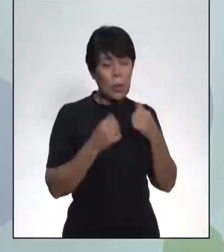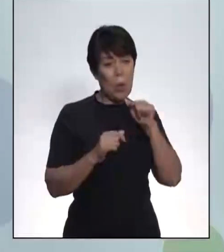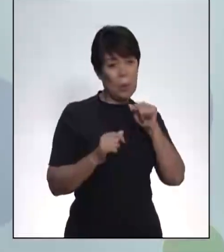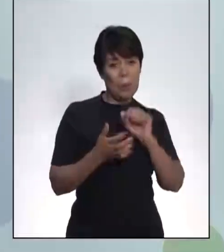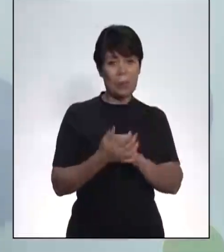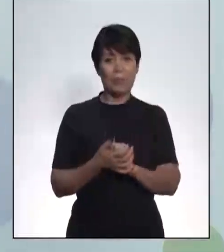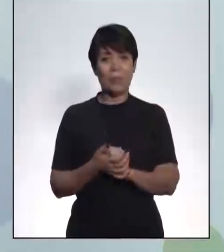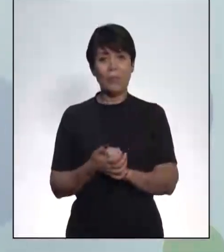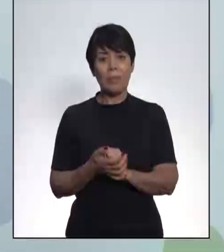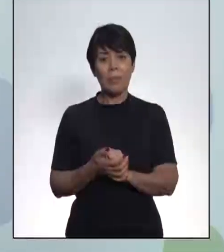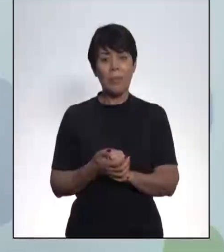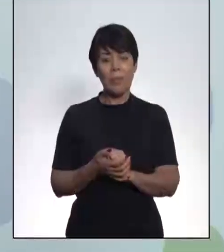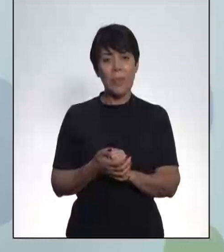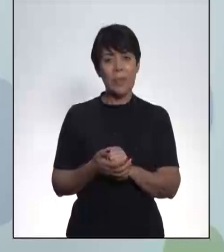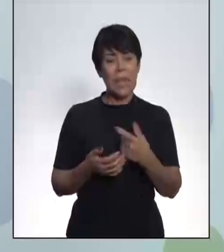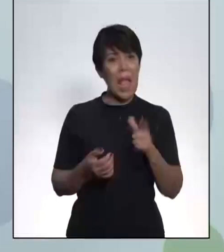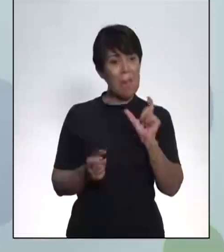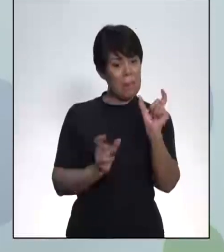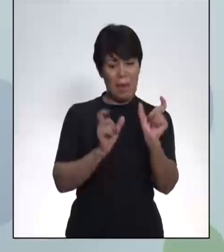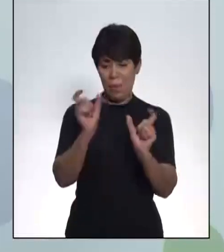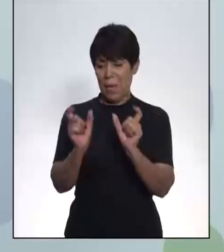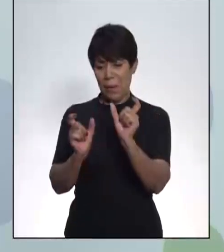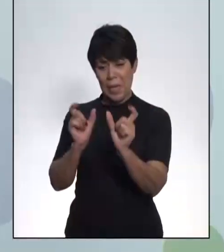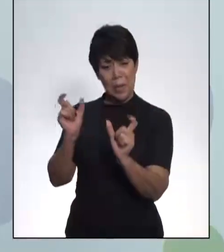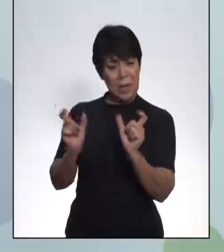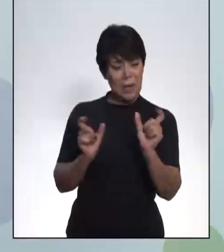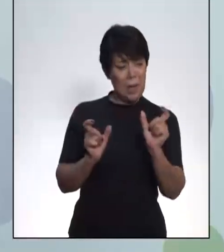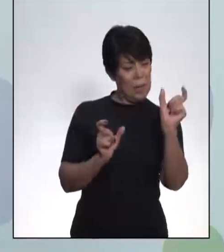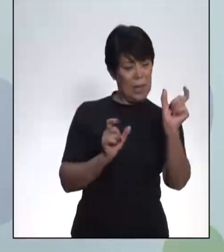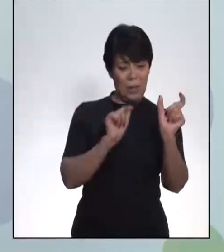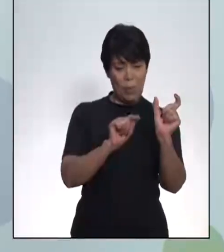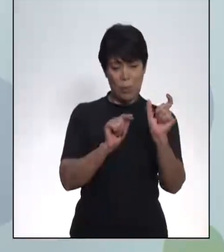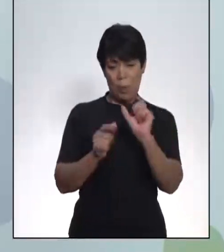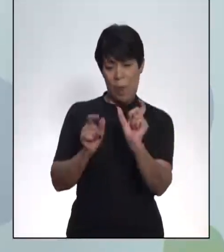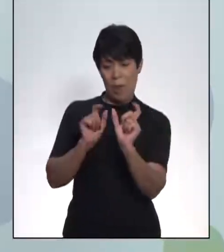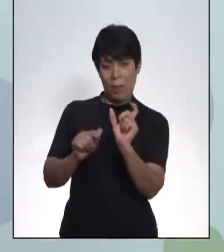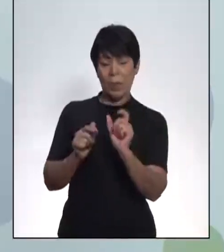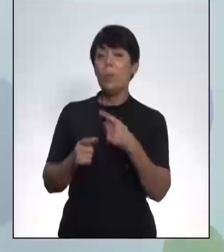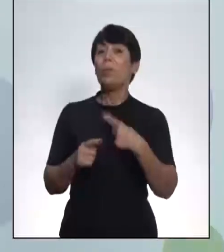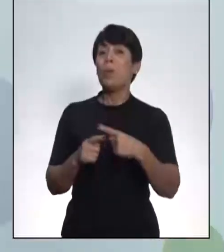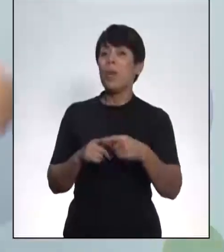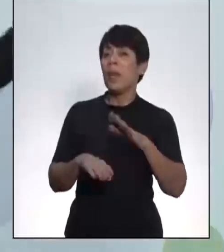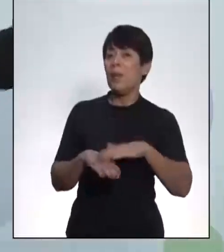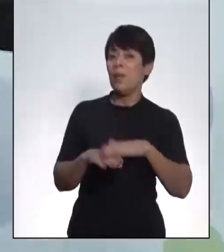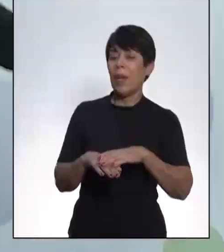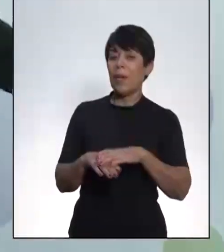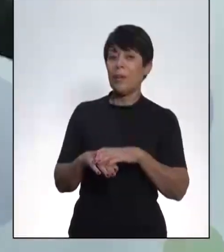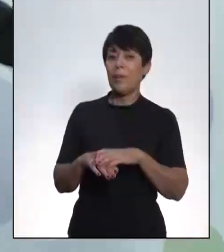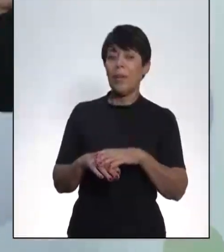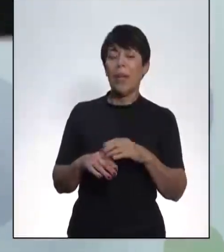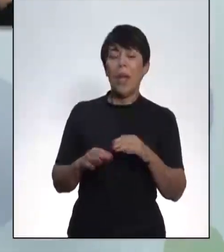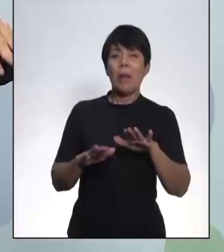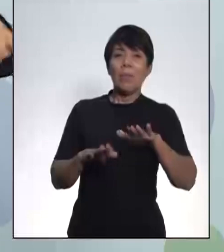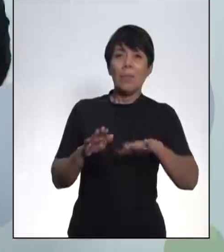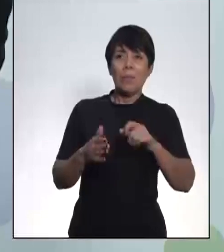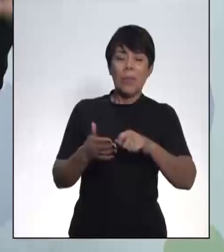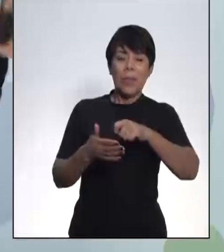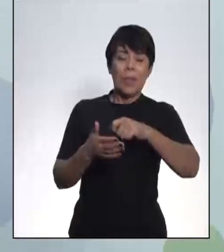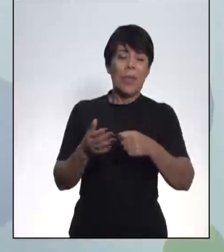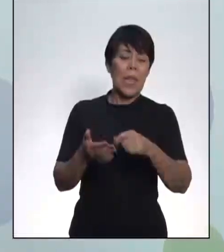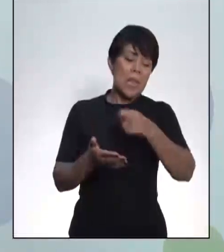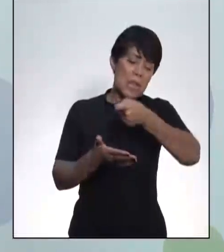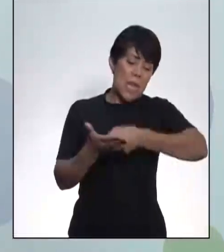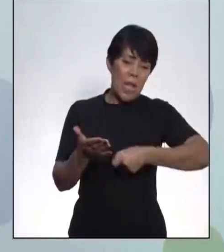um verbo, ponto. Calor, ponto. Por que ele faz assim? Por que ele não fez assim, Fabiano, lá, vírgula.